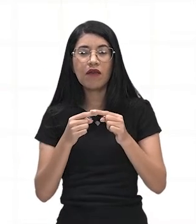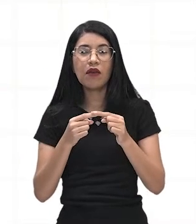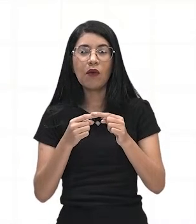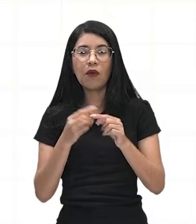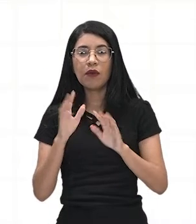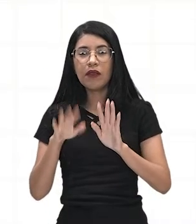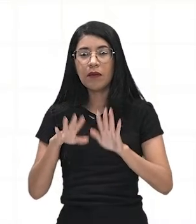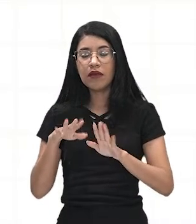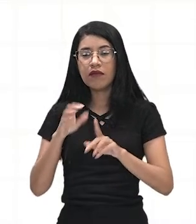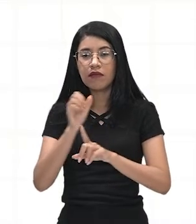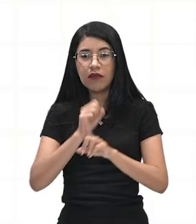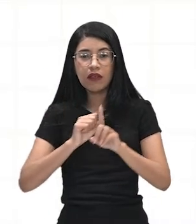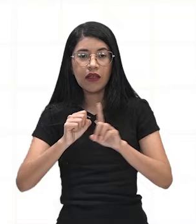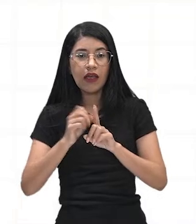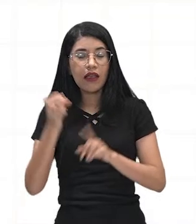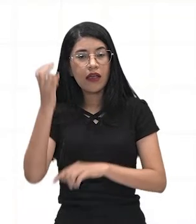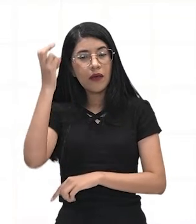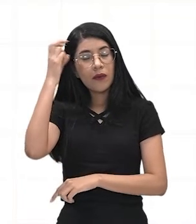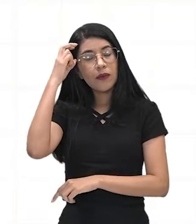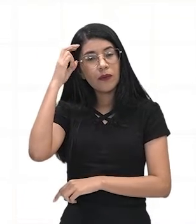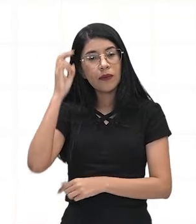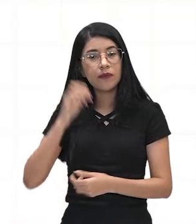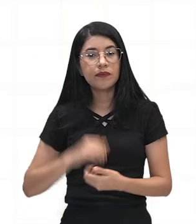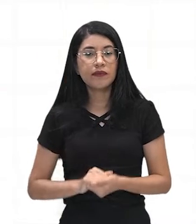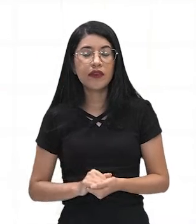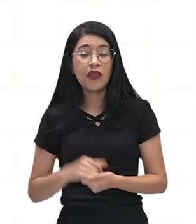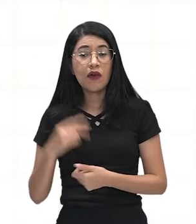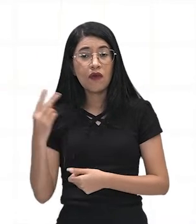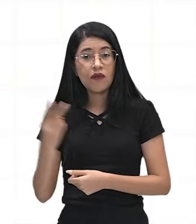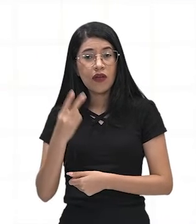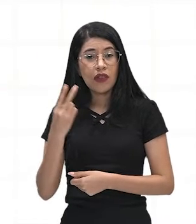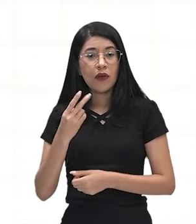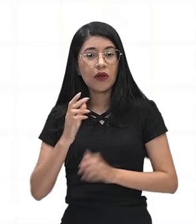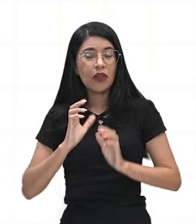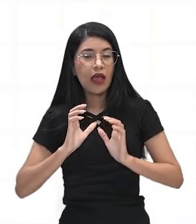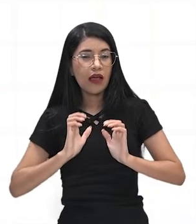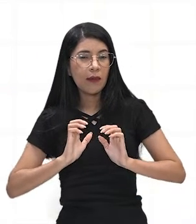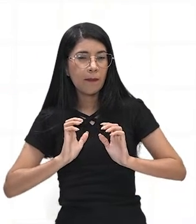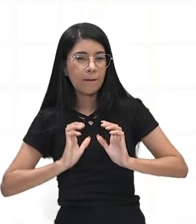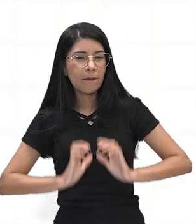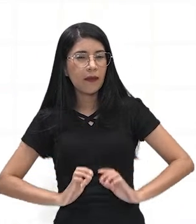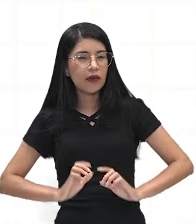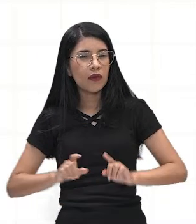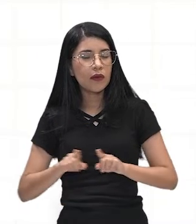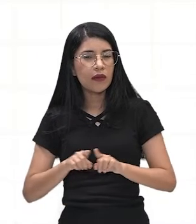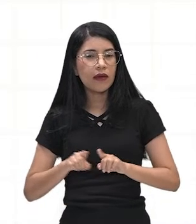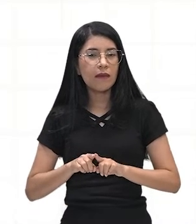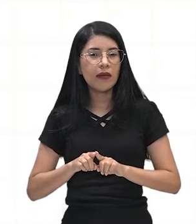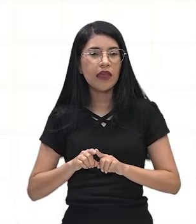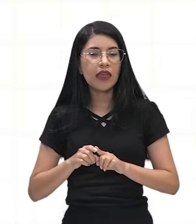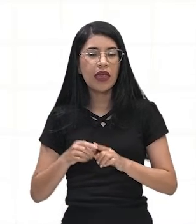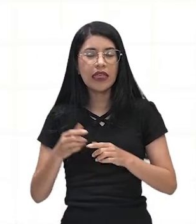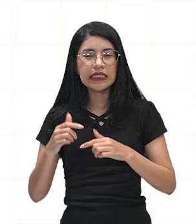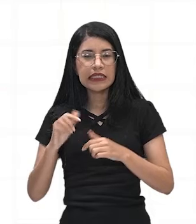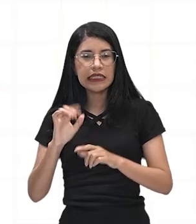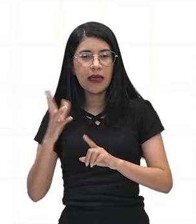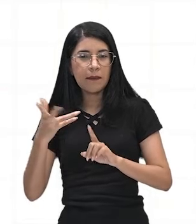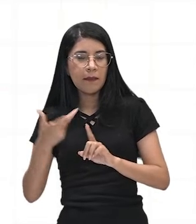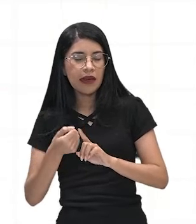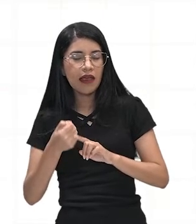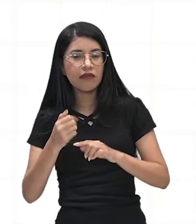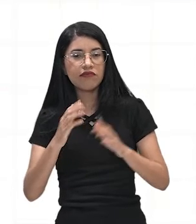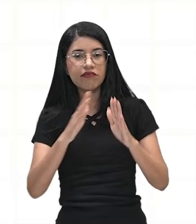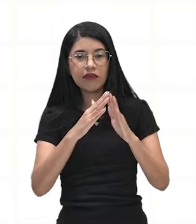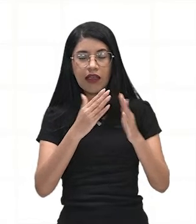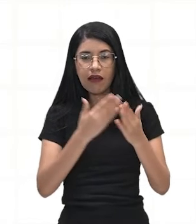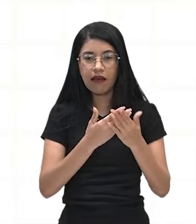eram valorizadas por suas virtudes, modéstia e habilidades domésticas. Apesar de sua